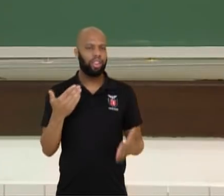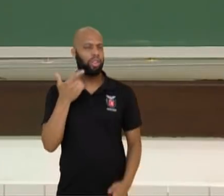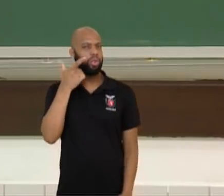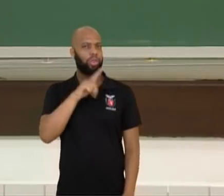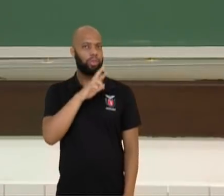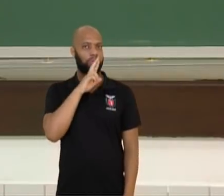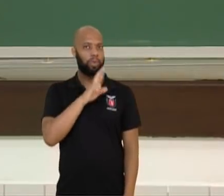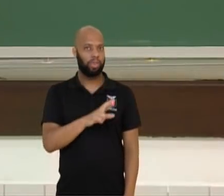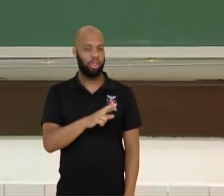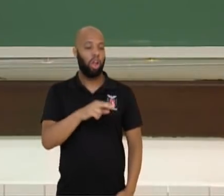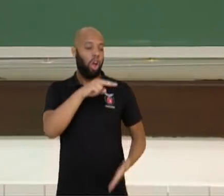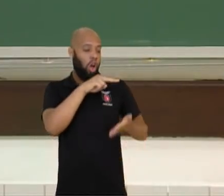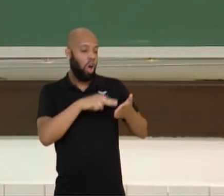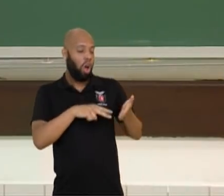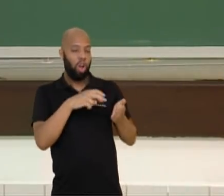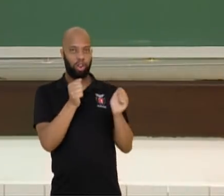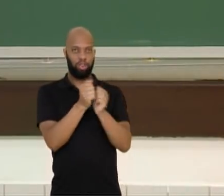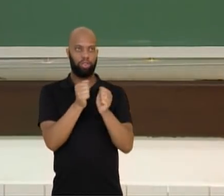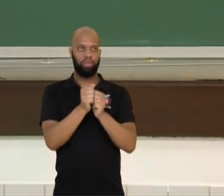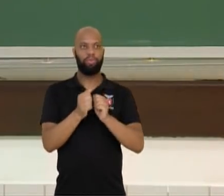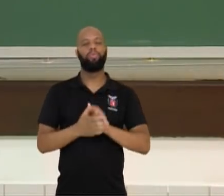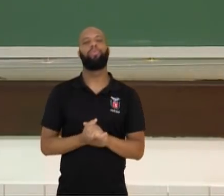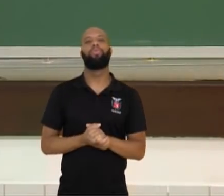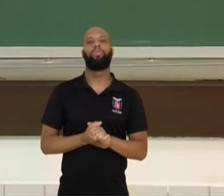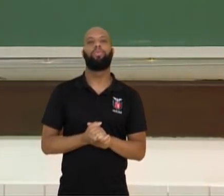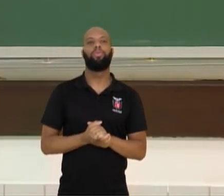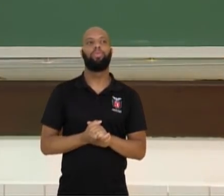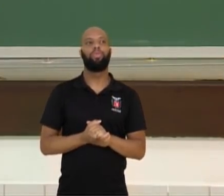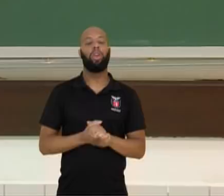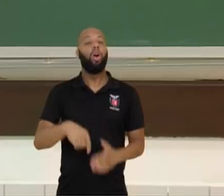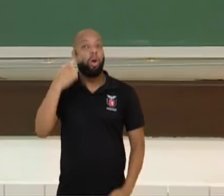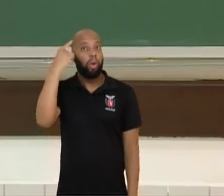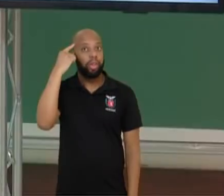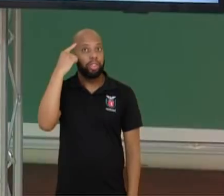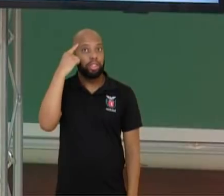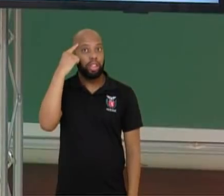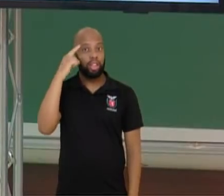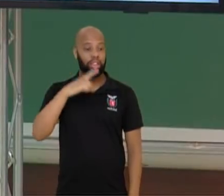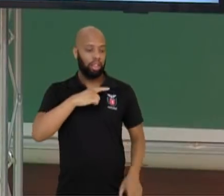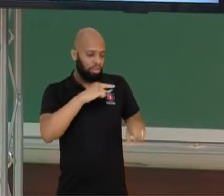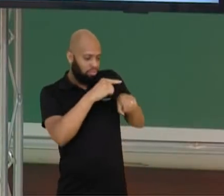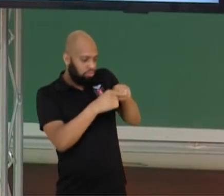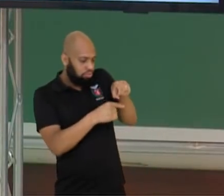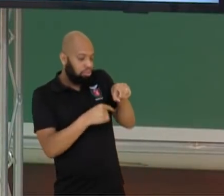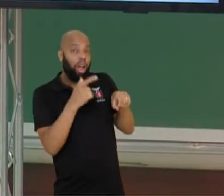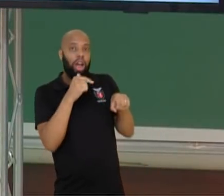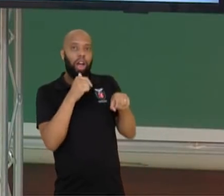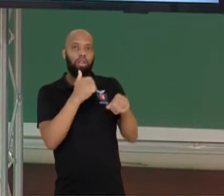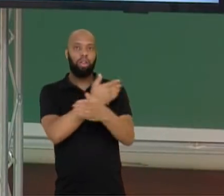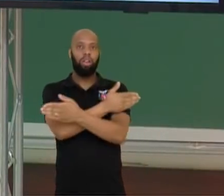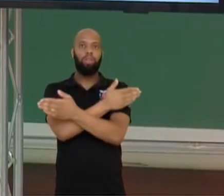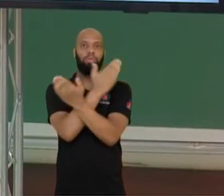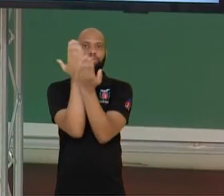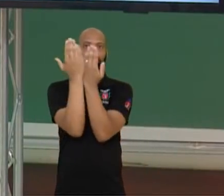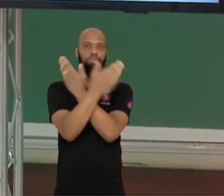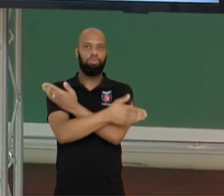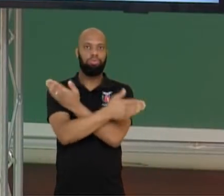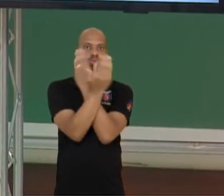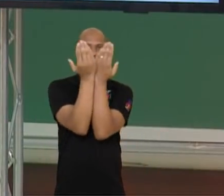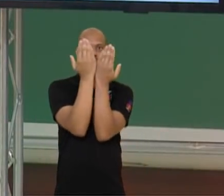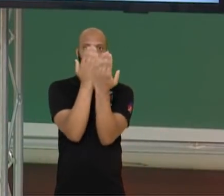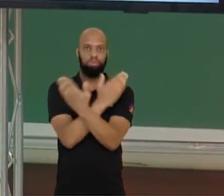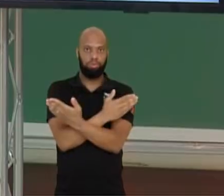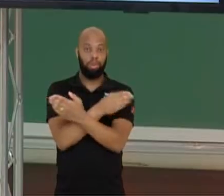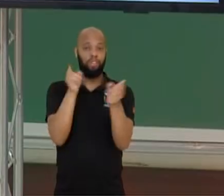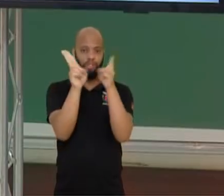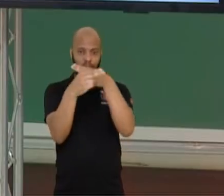Conseguiram? Vamos ler junto aqui então. Vamos pensar, moinho d'água, moinho de vento. Eles são mais eficientes que a força